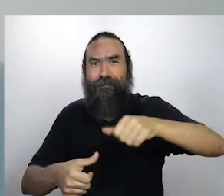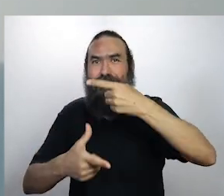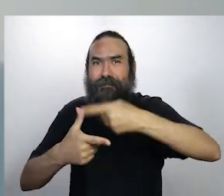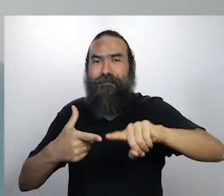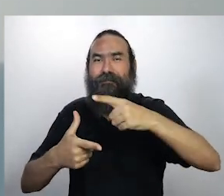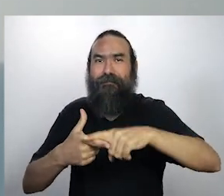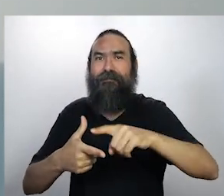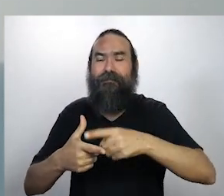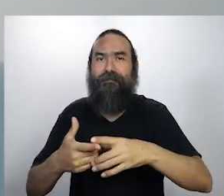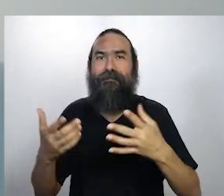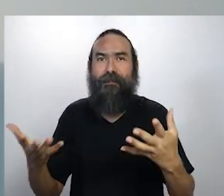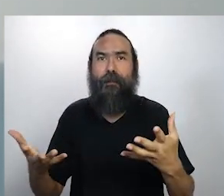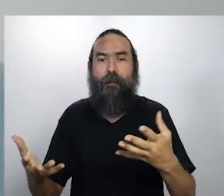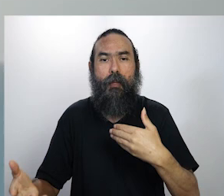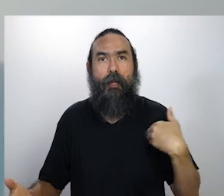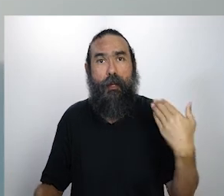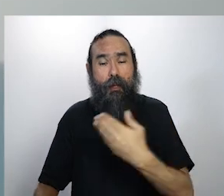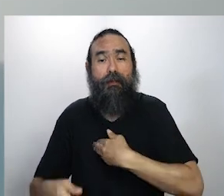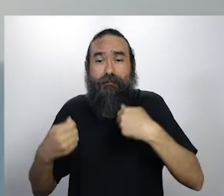essa coisa que